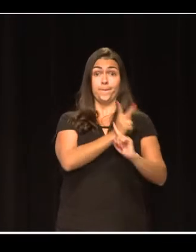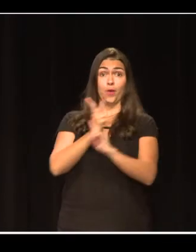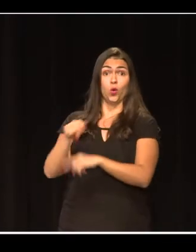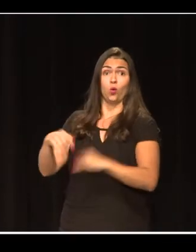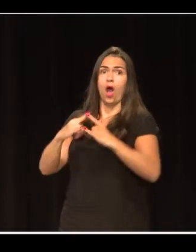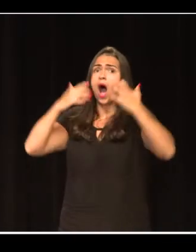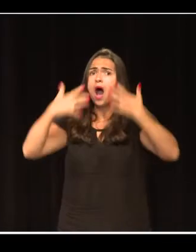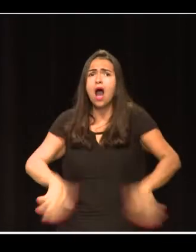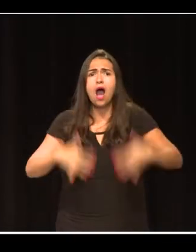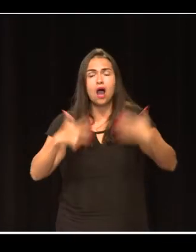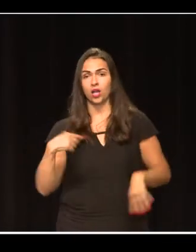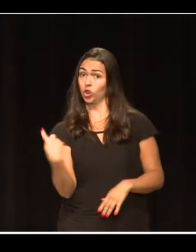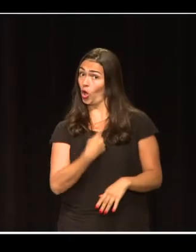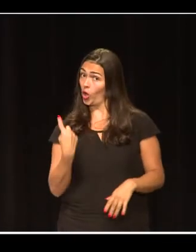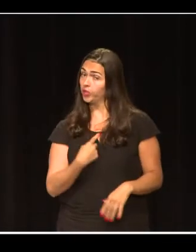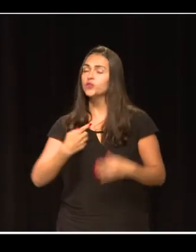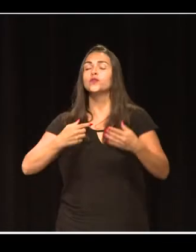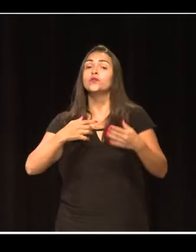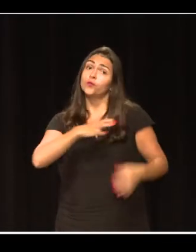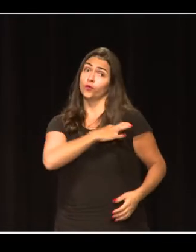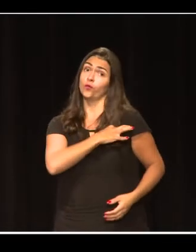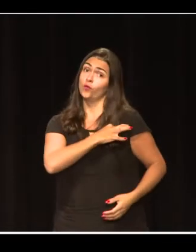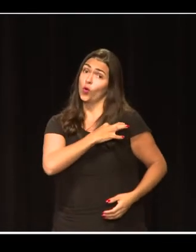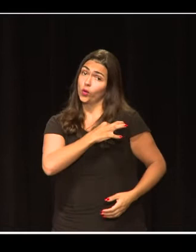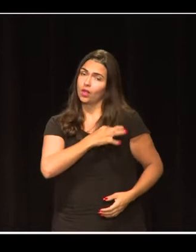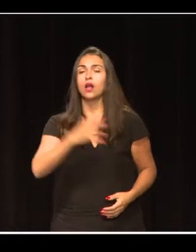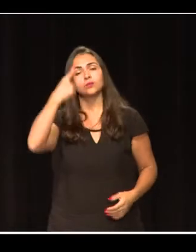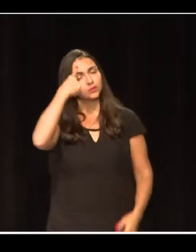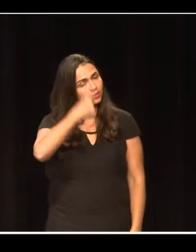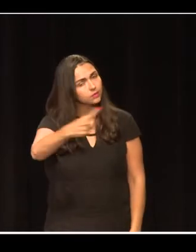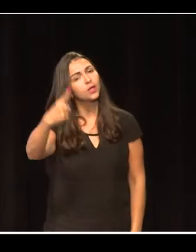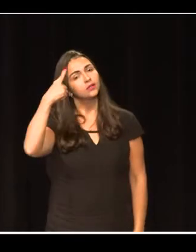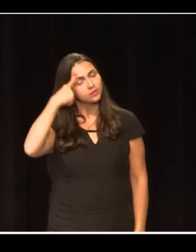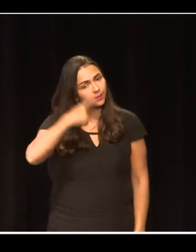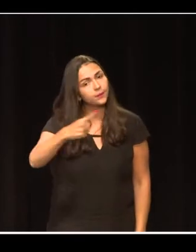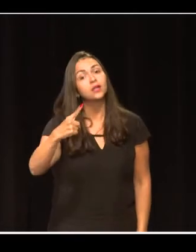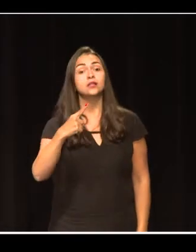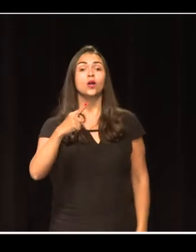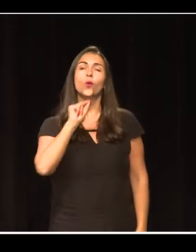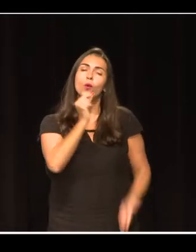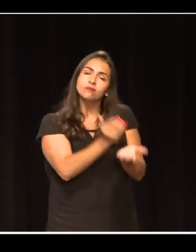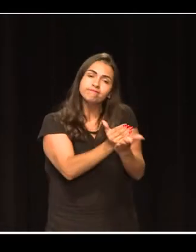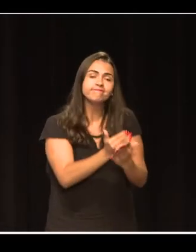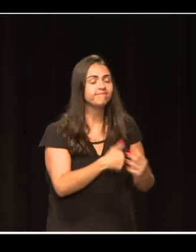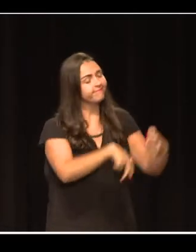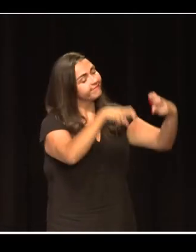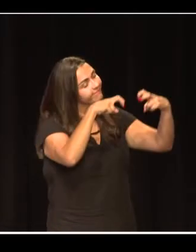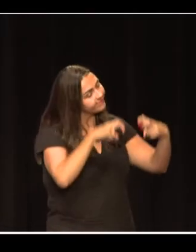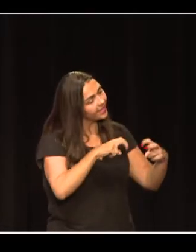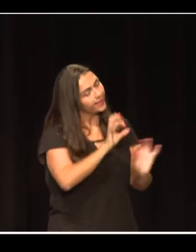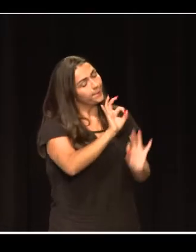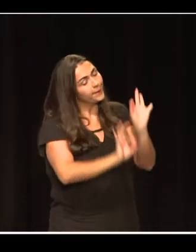aí a gente voluntariamente começou a fazer semanalmente uma atividade voluntária lá, de ir, sentar com ela,